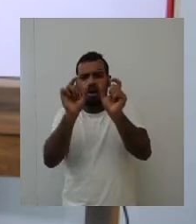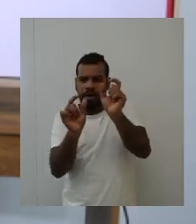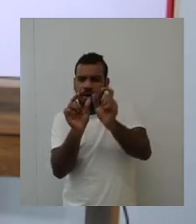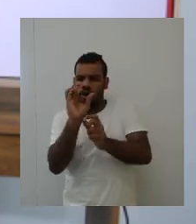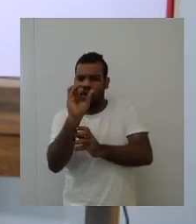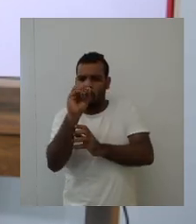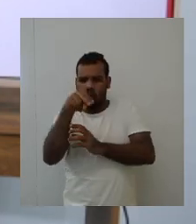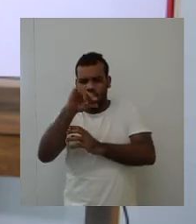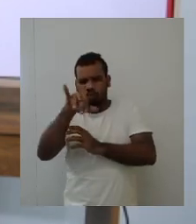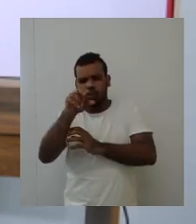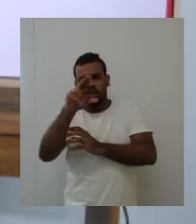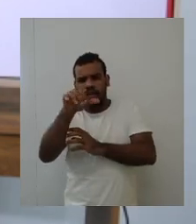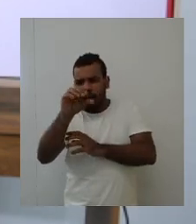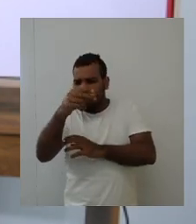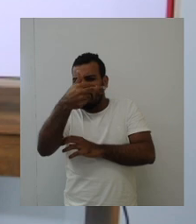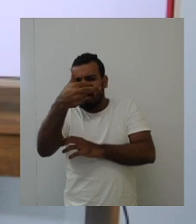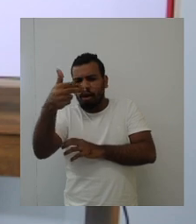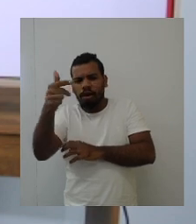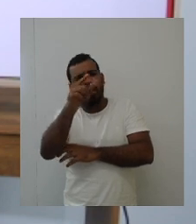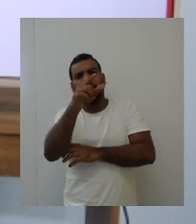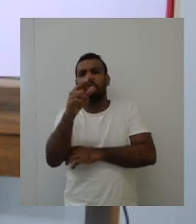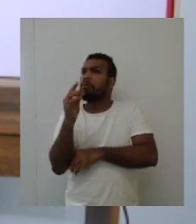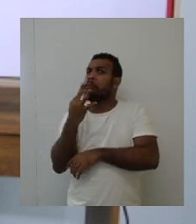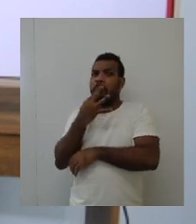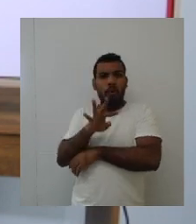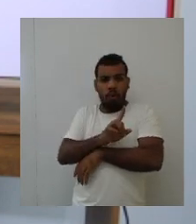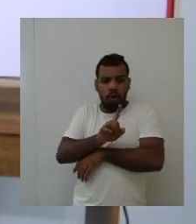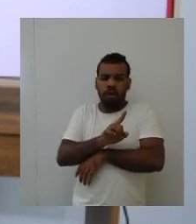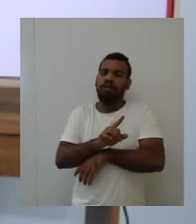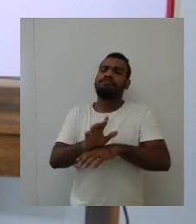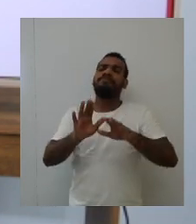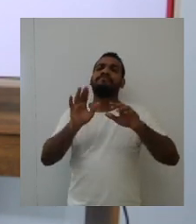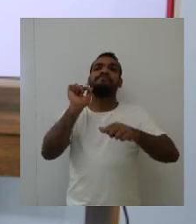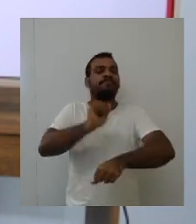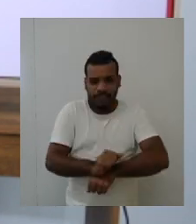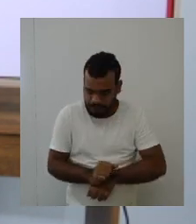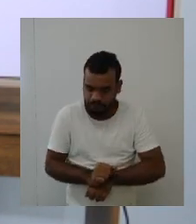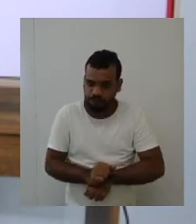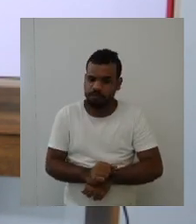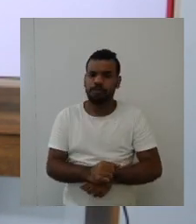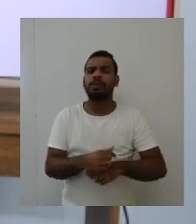preposições, pronomes. Por quê, minha gente? Porque a gente só vai